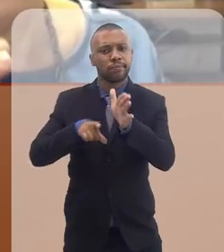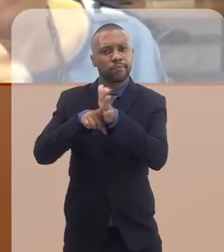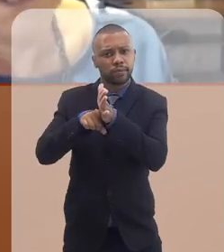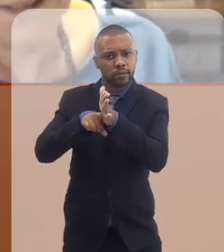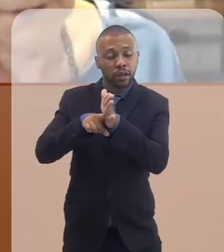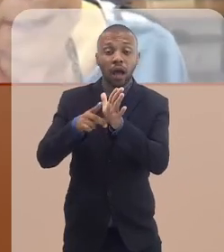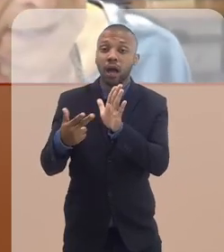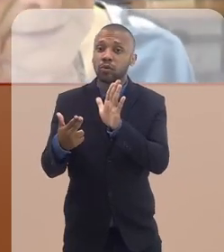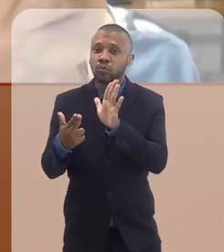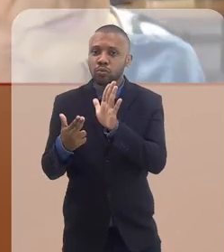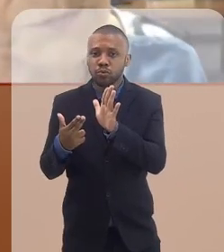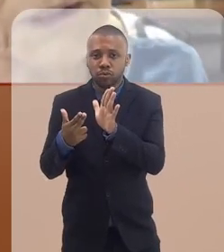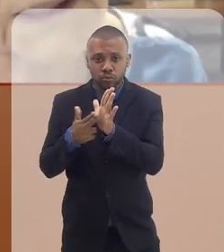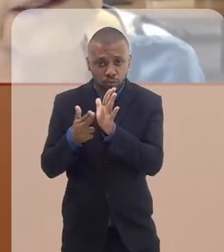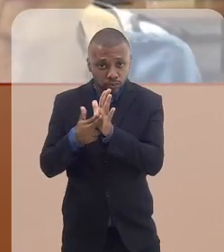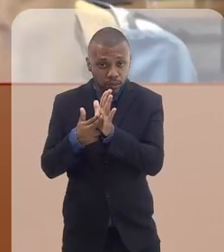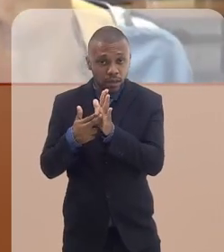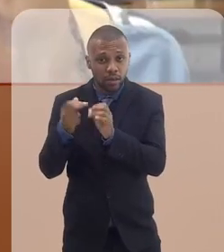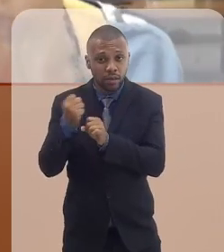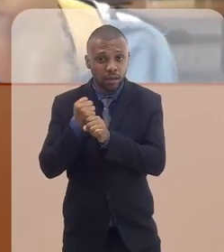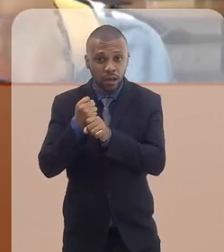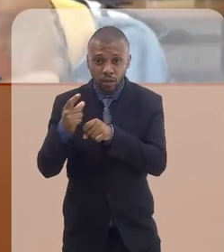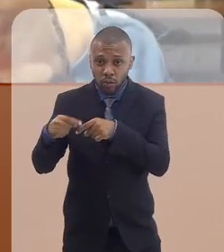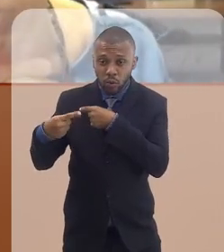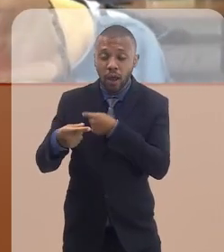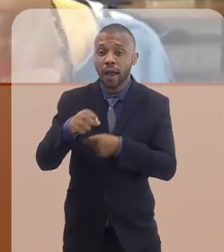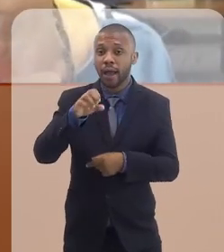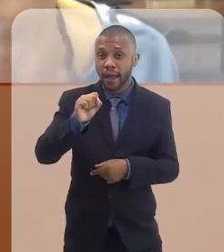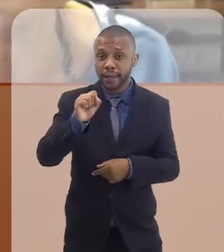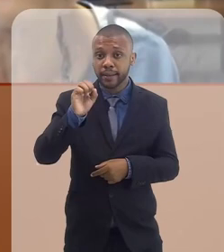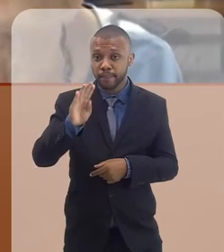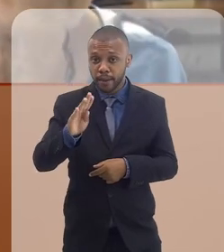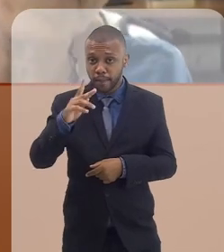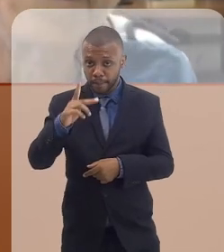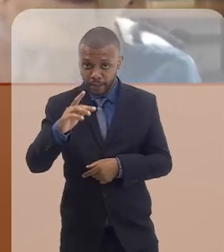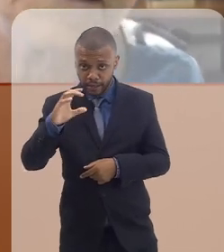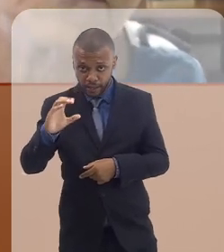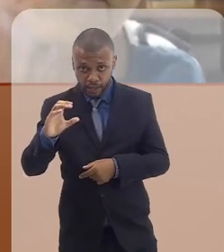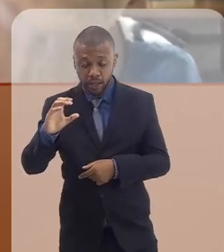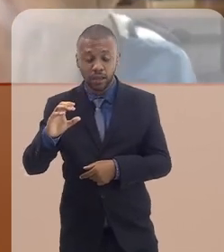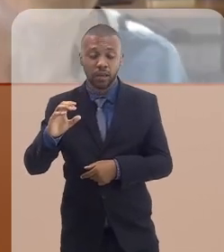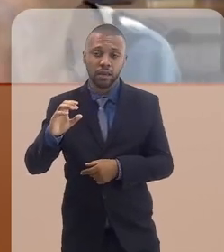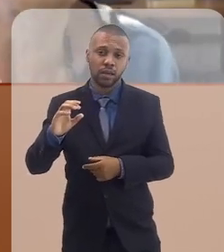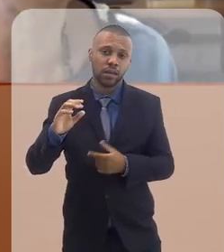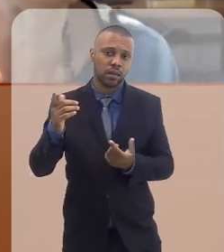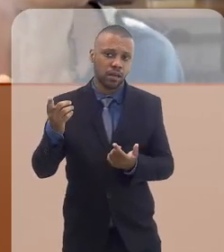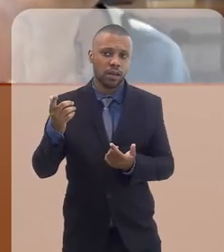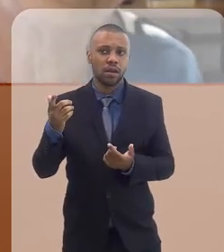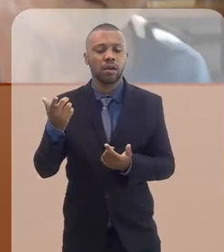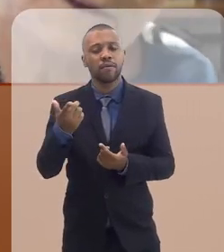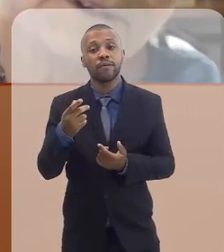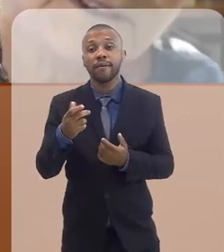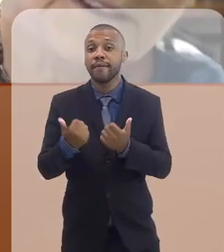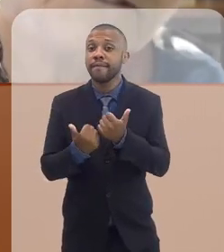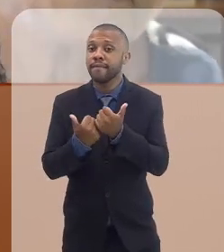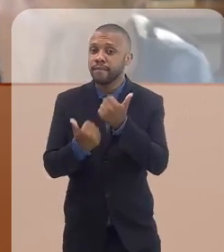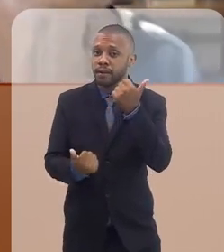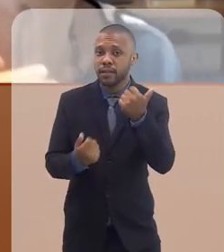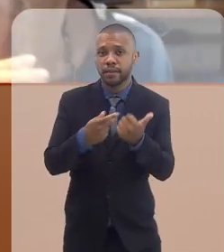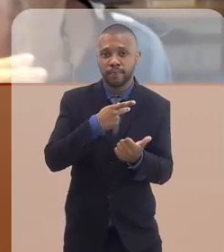produzindo, assumi anos depois a SBPC, acabei sendo